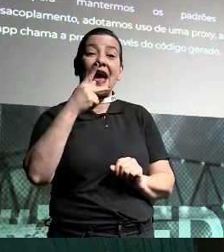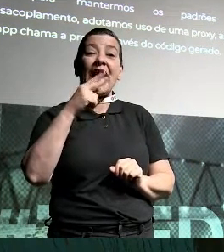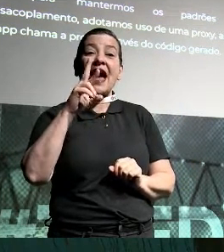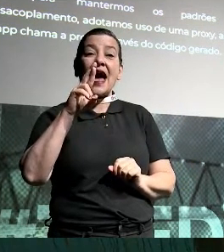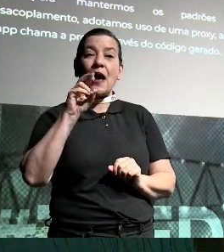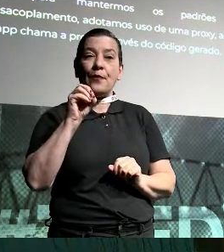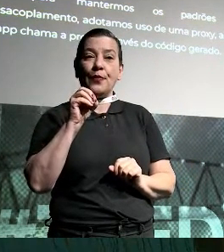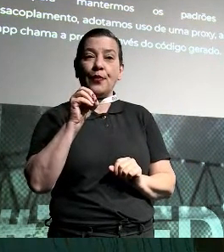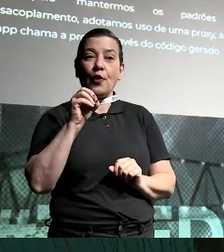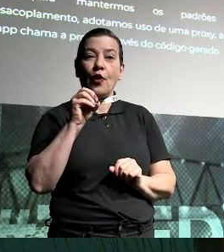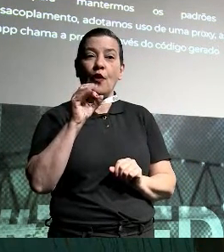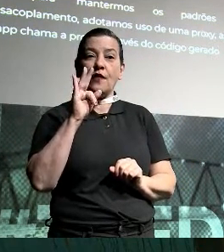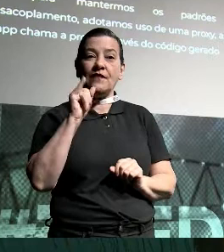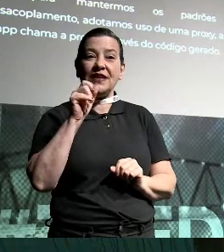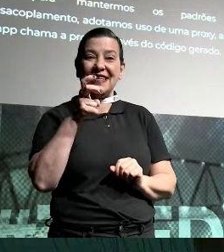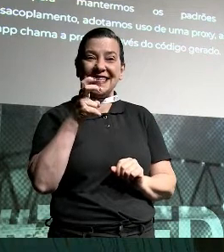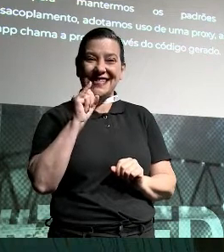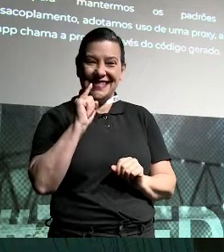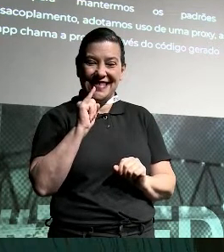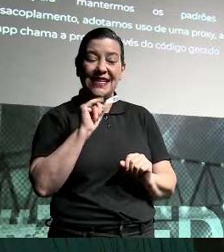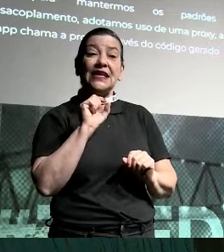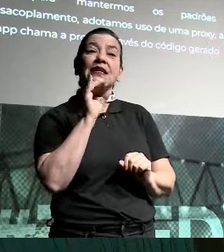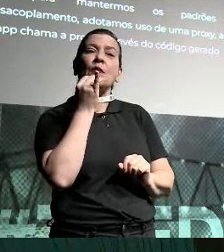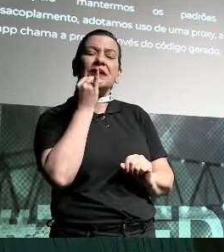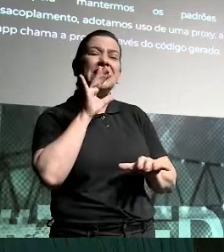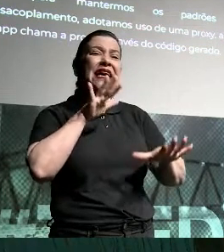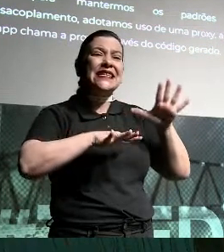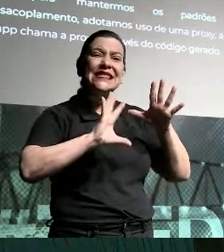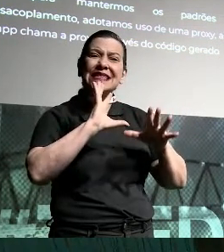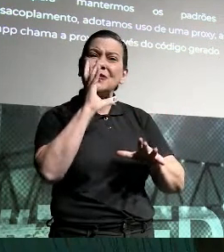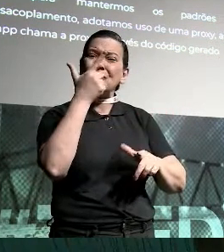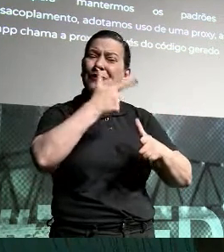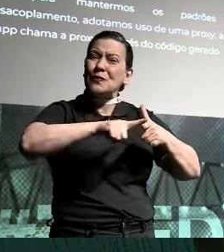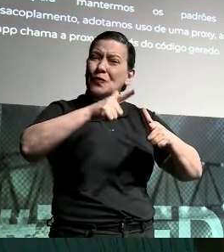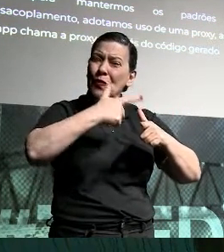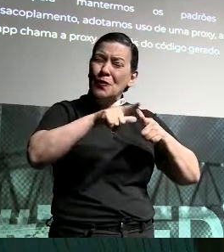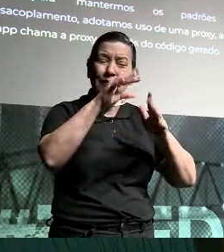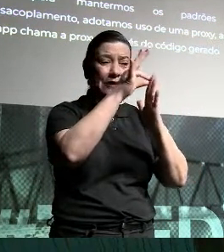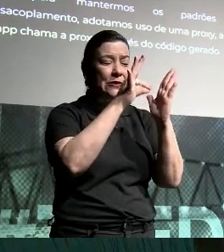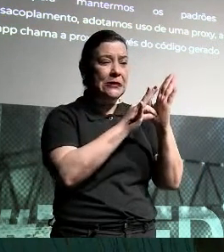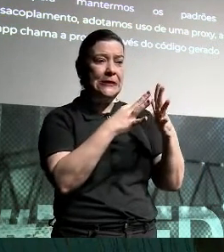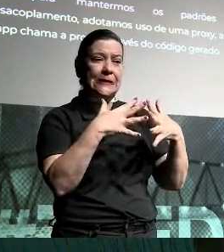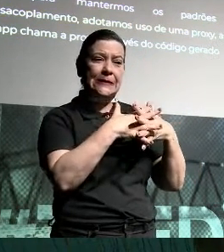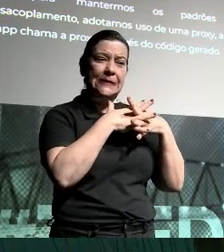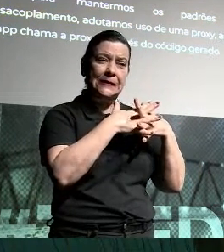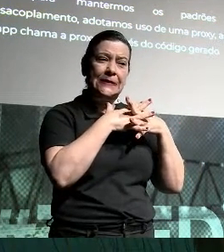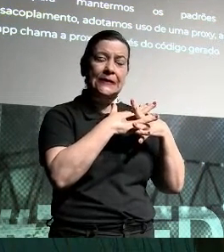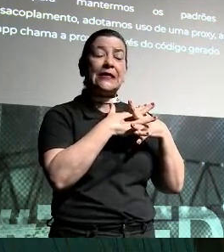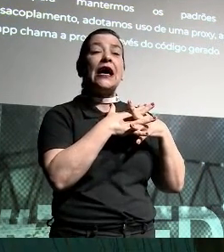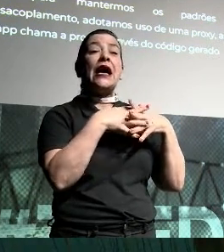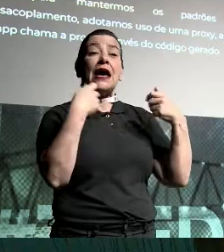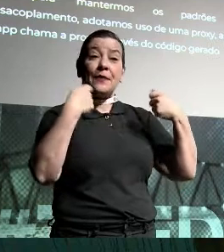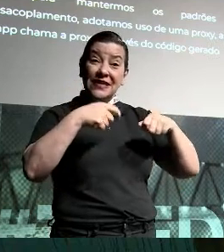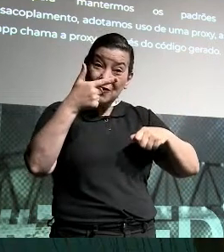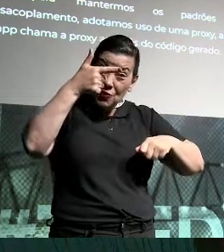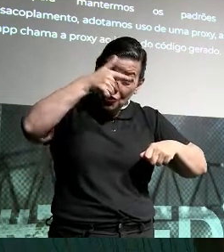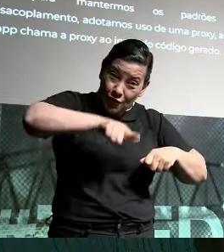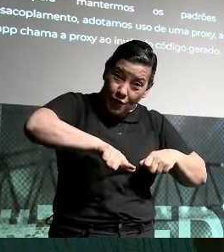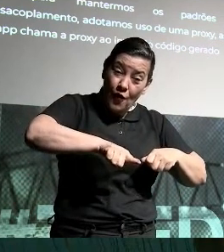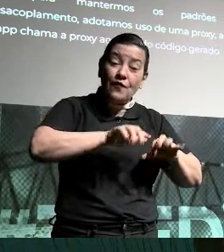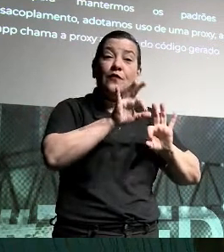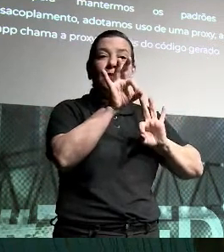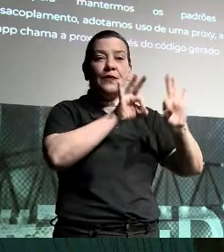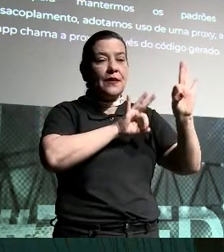quiser dar manutenção, se algum dia deu um pau gigante lá no código gerado, eu preciso implementar manualmente, está lá. Eu